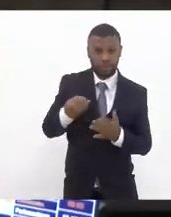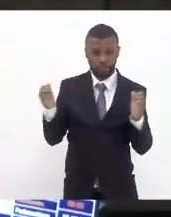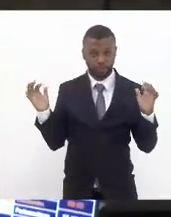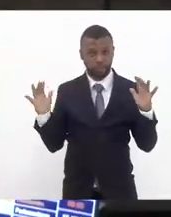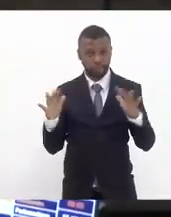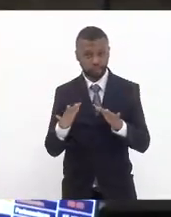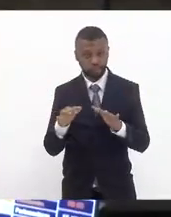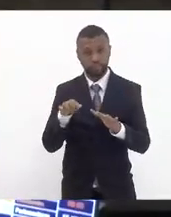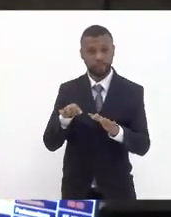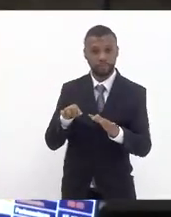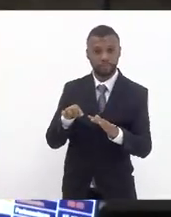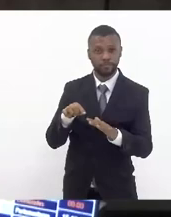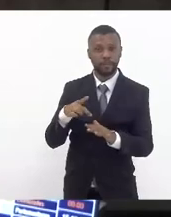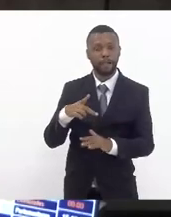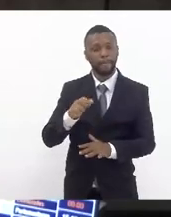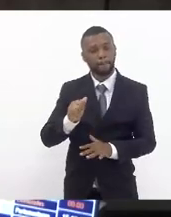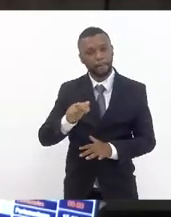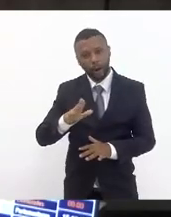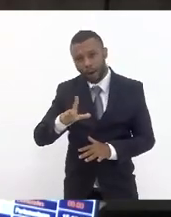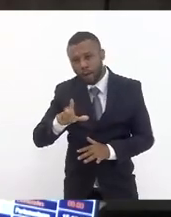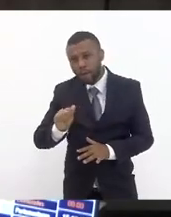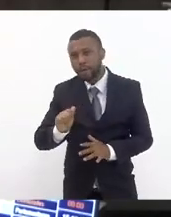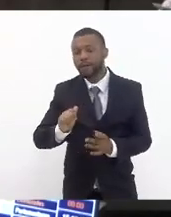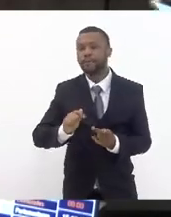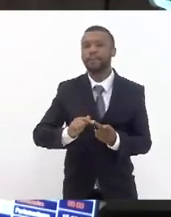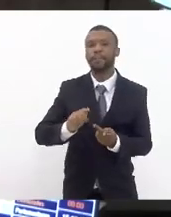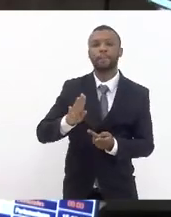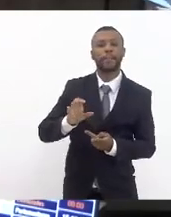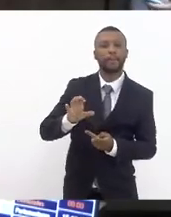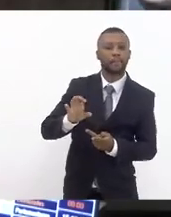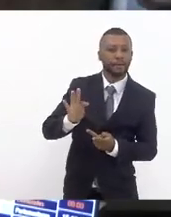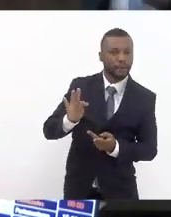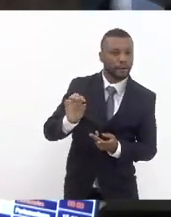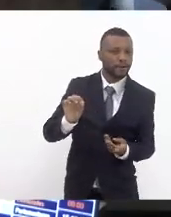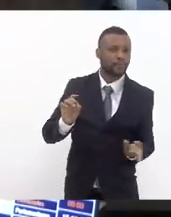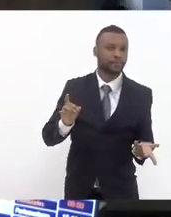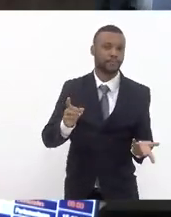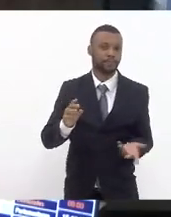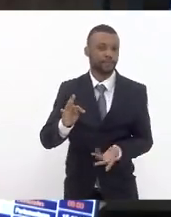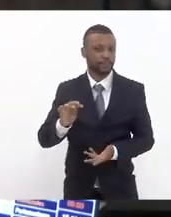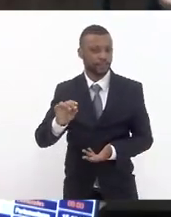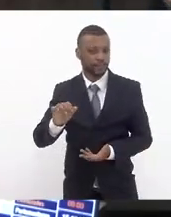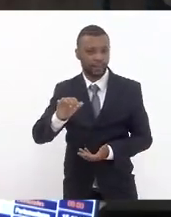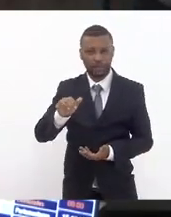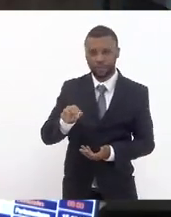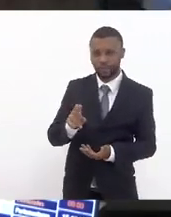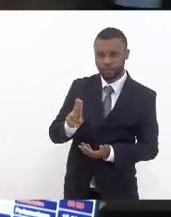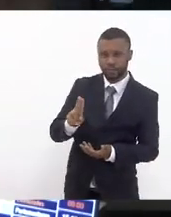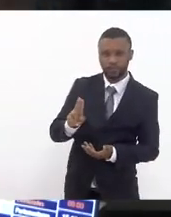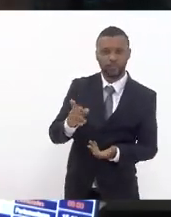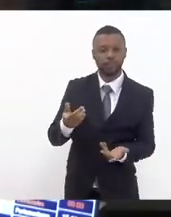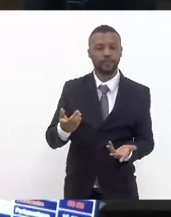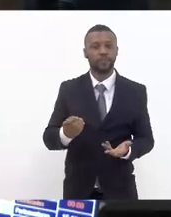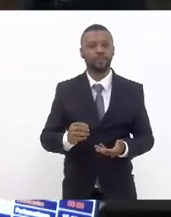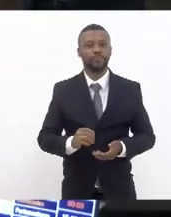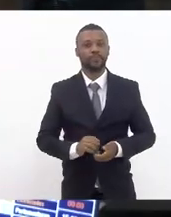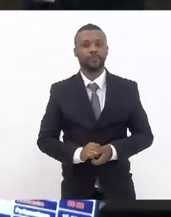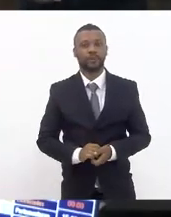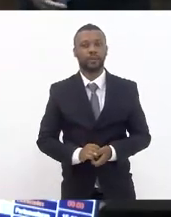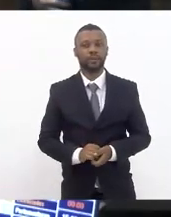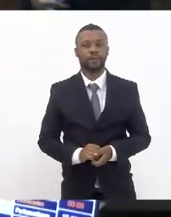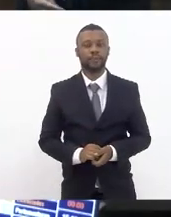Paula, Márcio Canela, Bebeto, Tia Ju, Samuel,